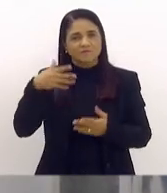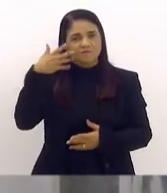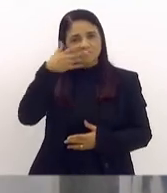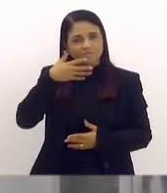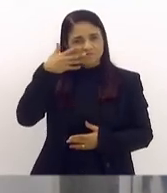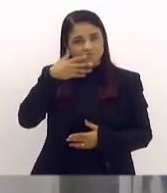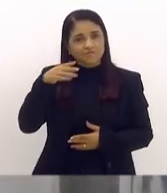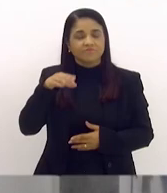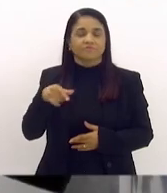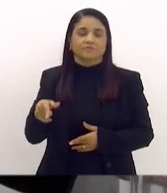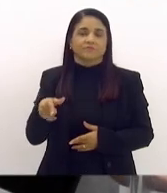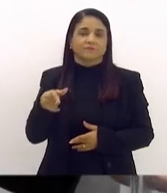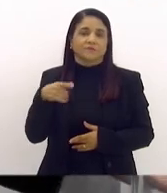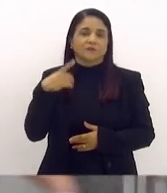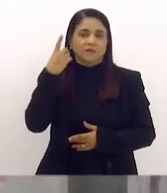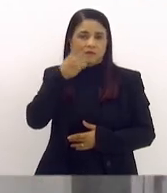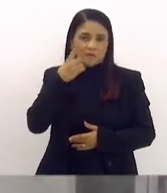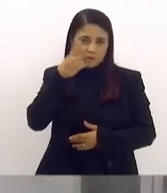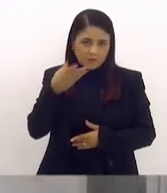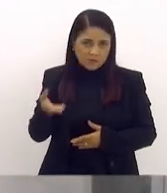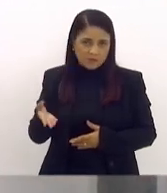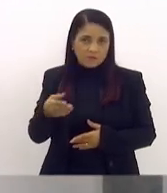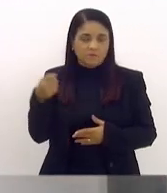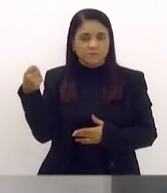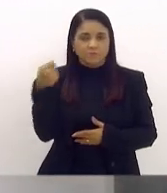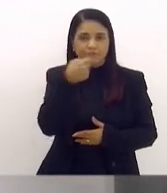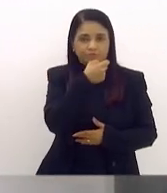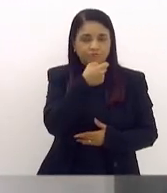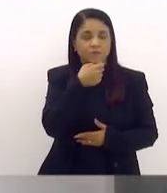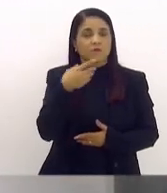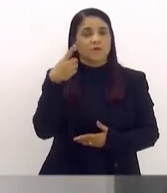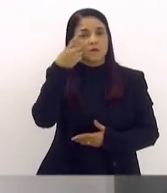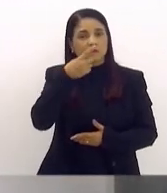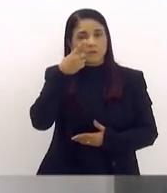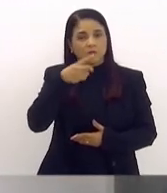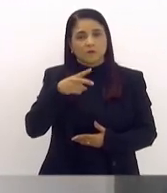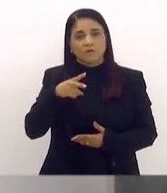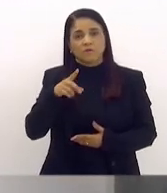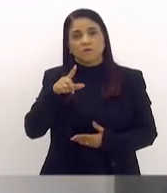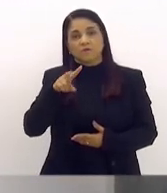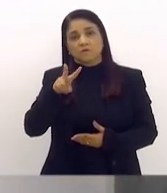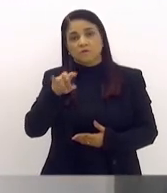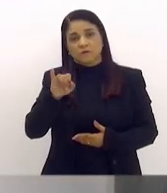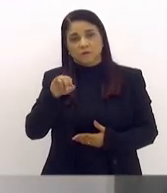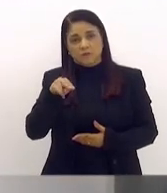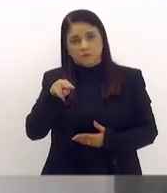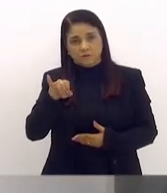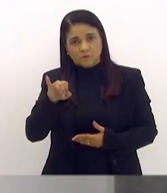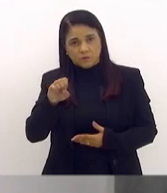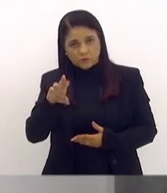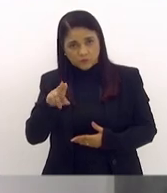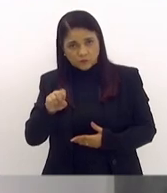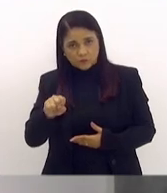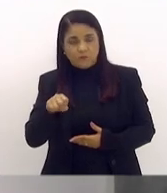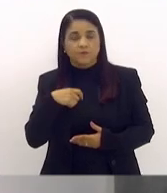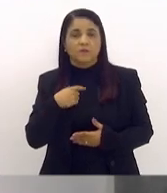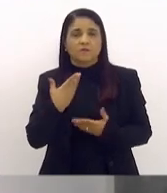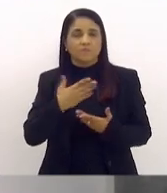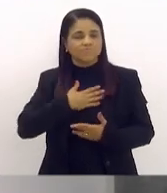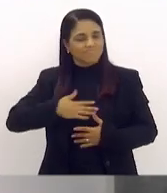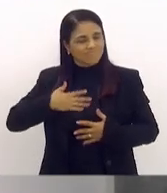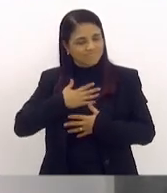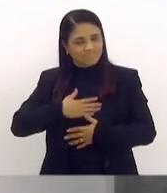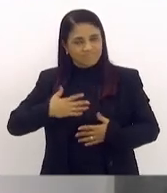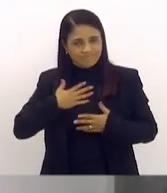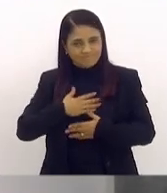rosenverg eu passo aqui a palavra pro Nobre Deputado Vinícius cozolino né a quem também tem uma grata satisfação